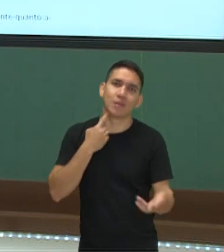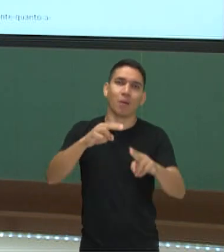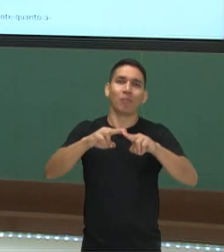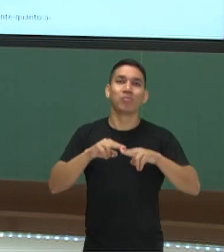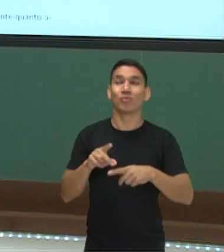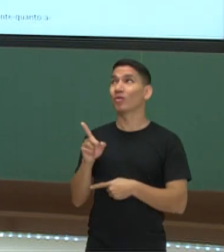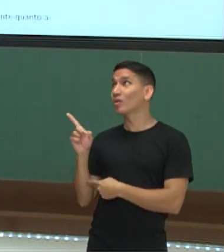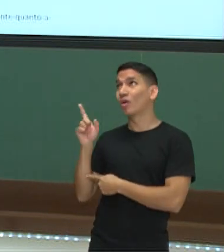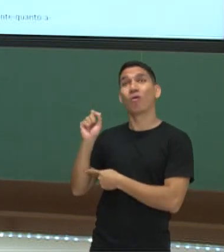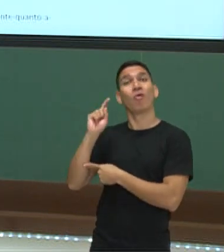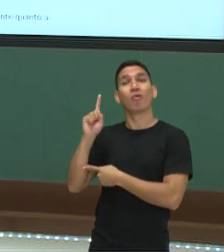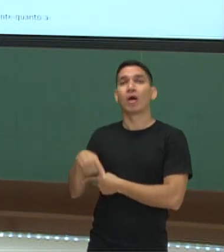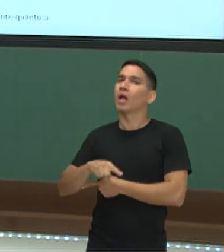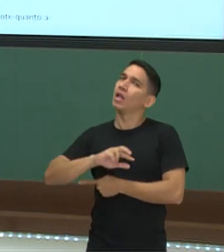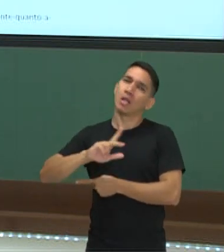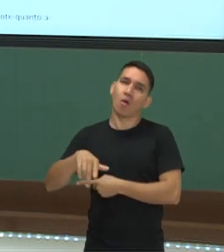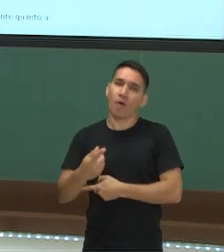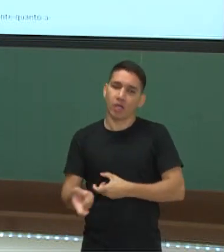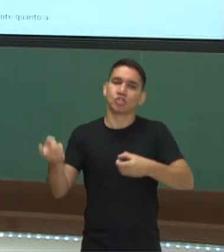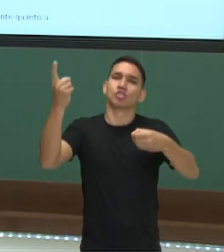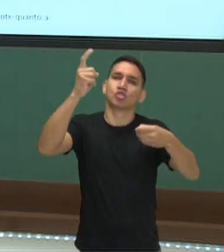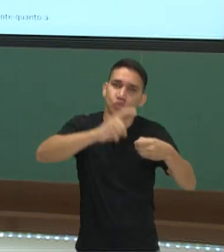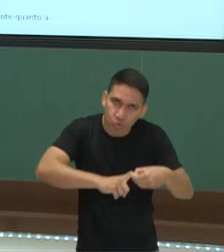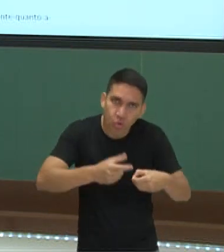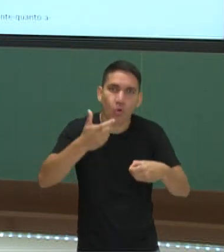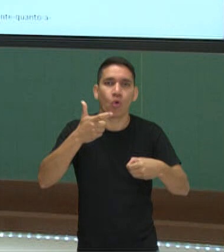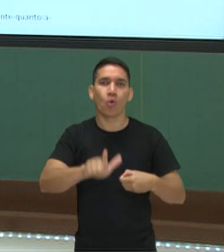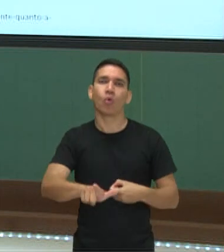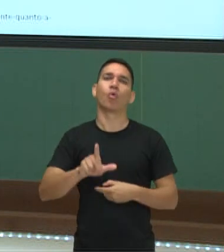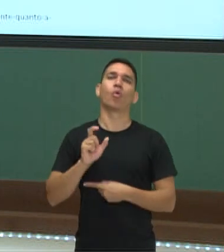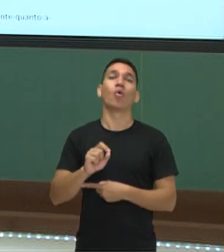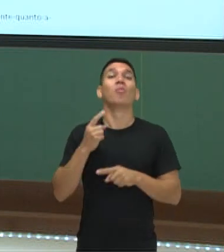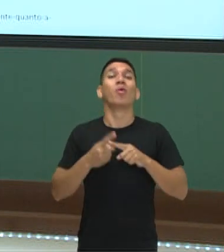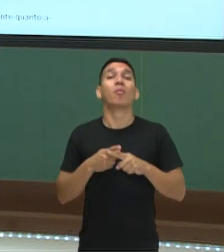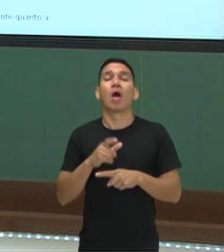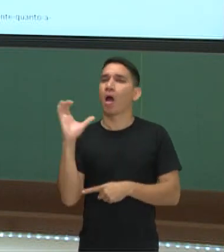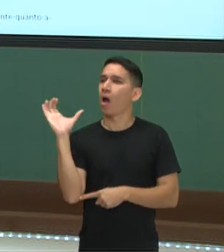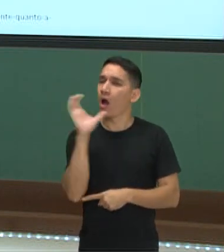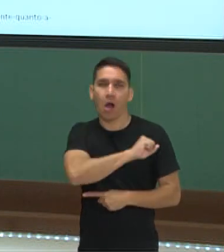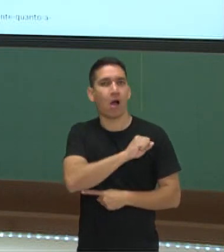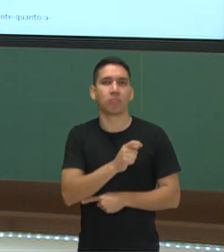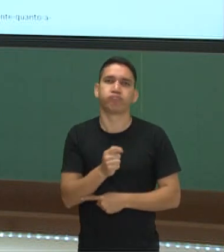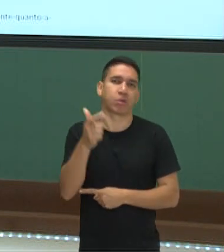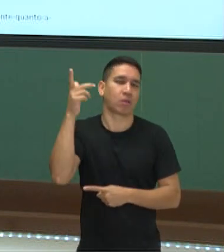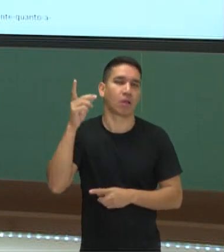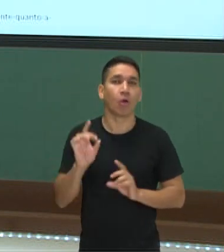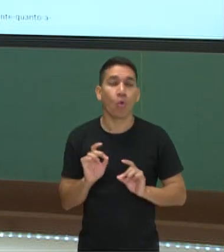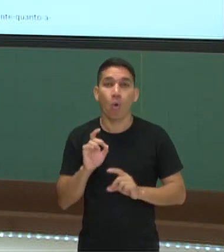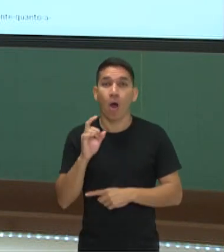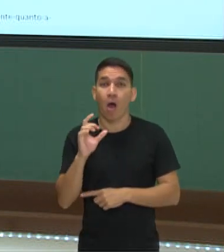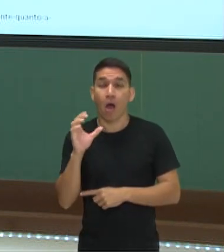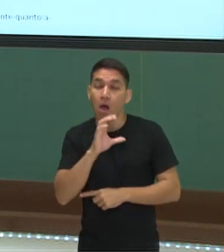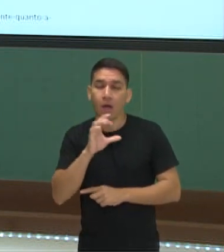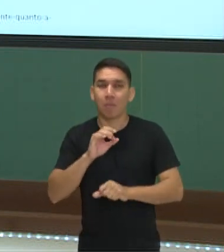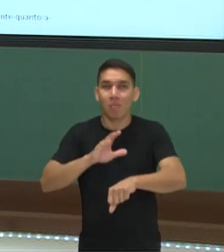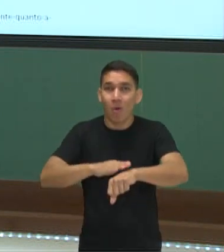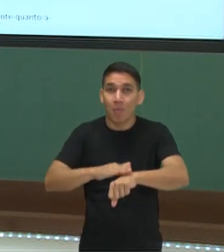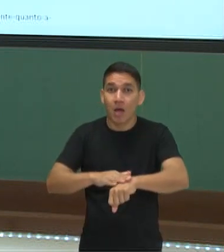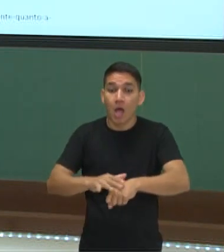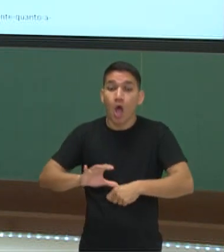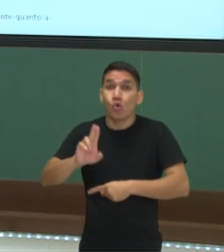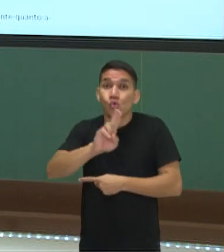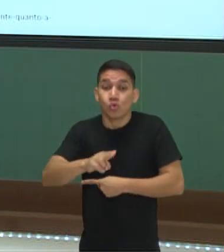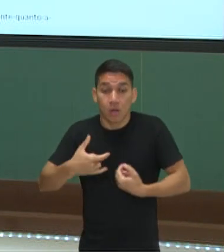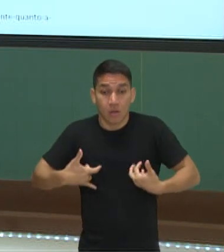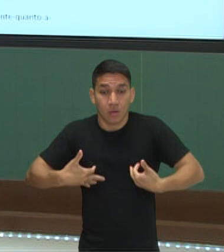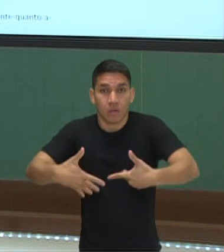é considerado não renovável, porque em poucos minutos ou poucas horas eu usei muito de um